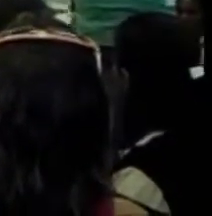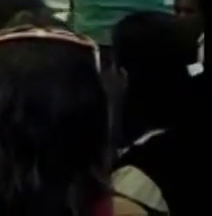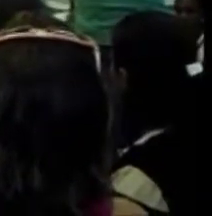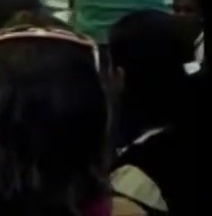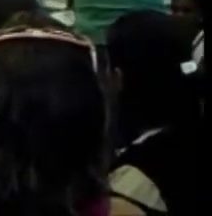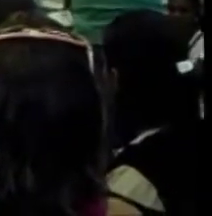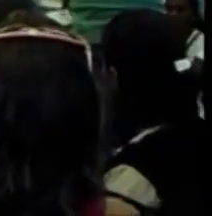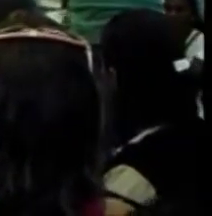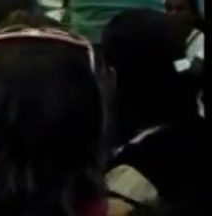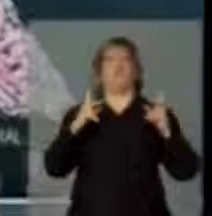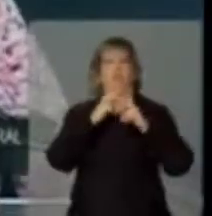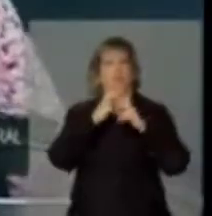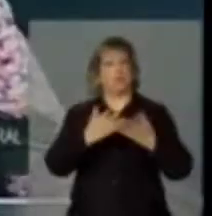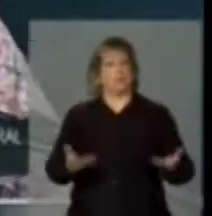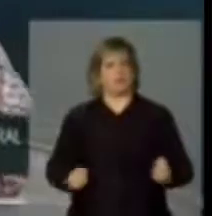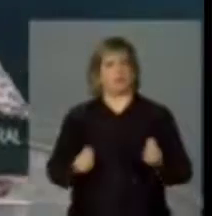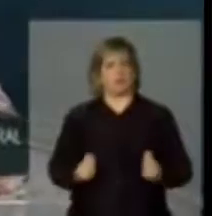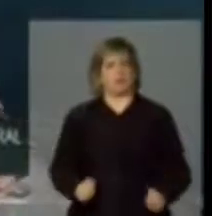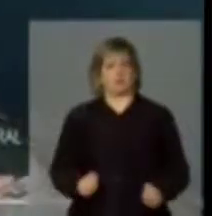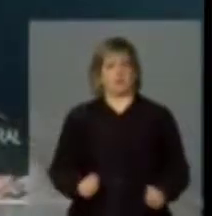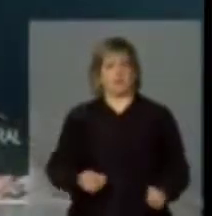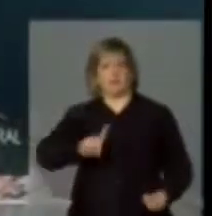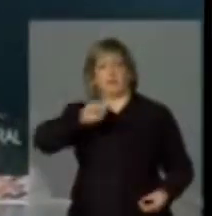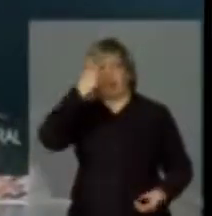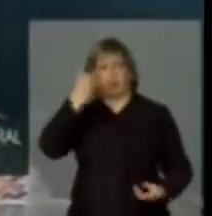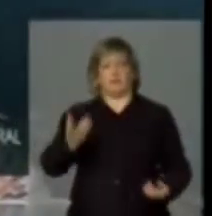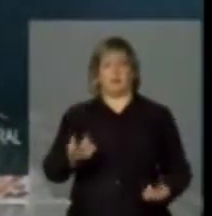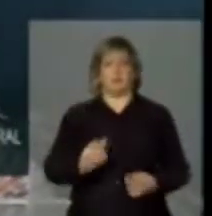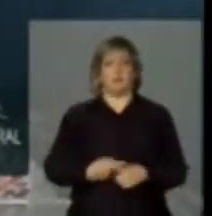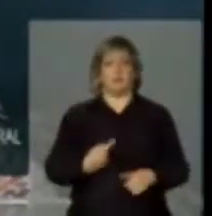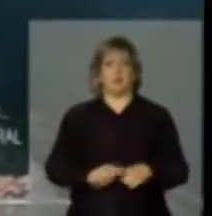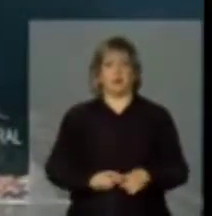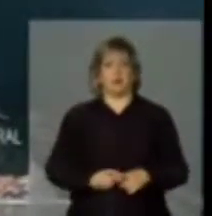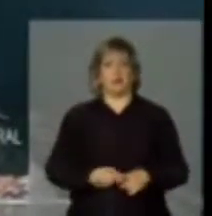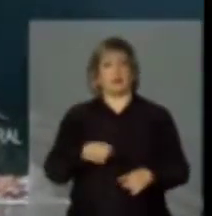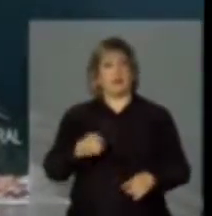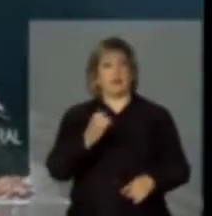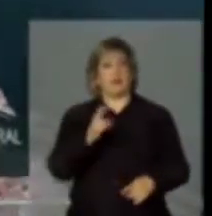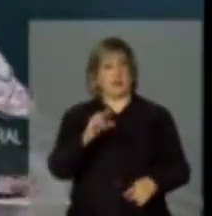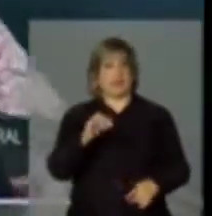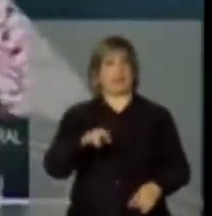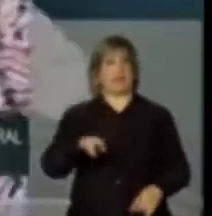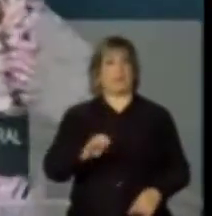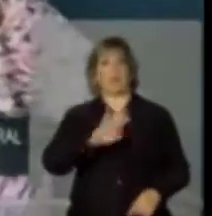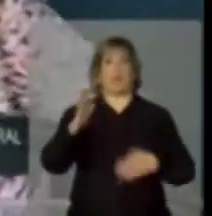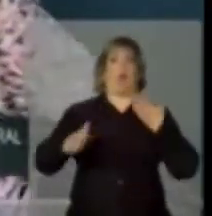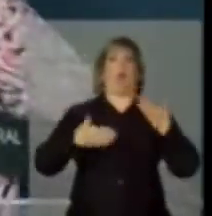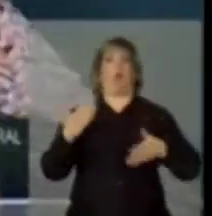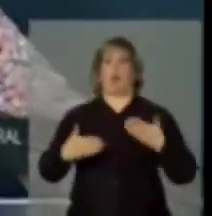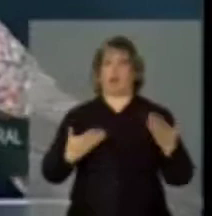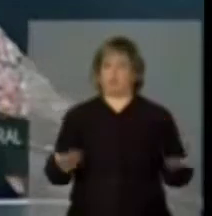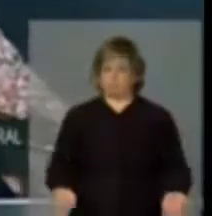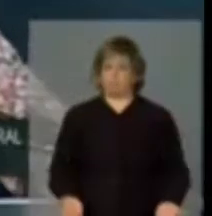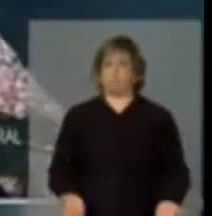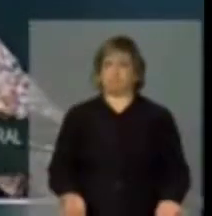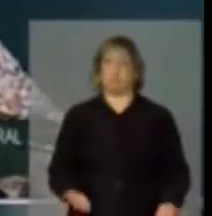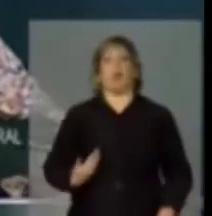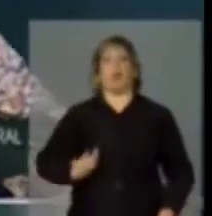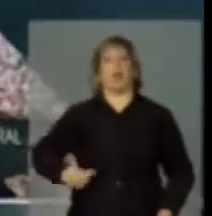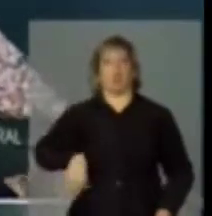garante que todas as providências estão sendo tomadas no sentido de identificar quem foram as pessoas que espalharam esse boato.